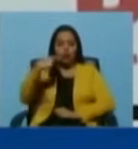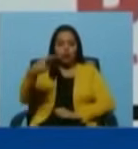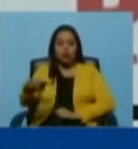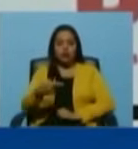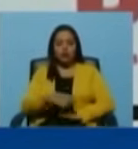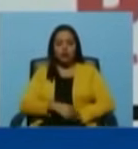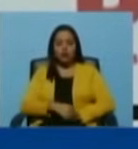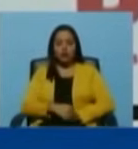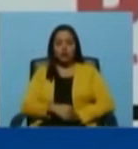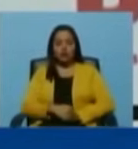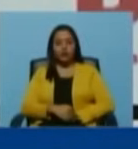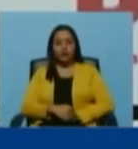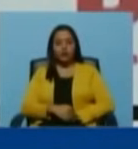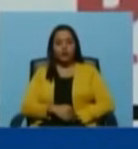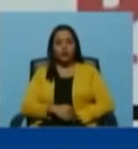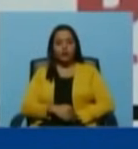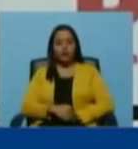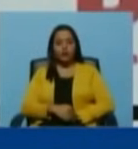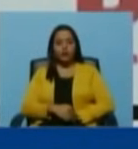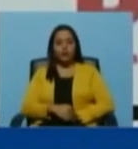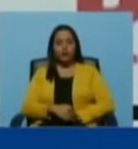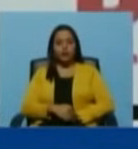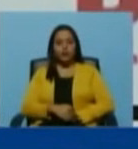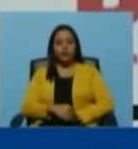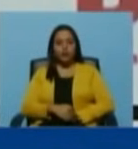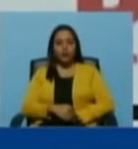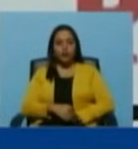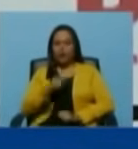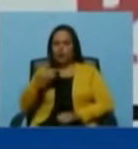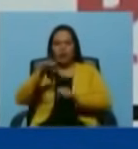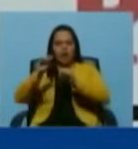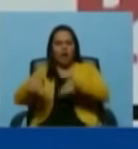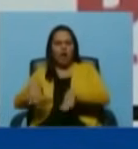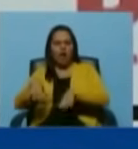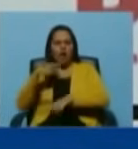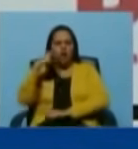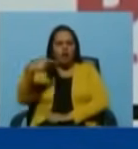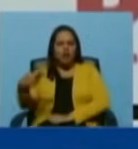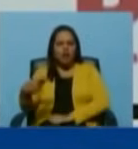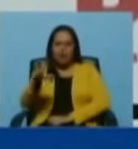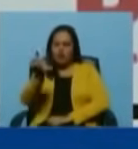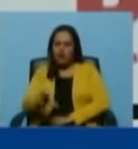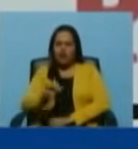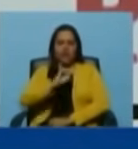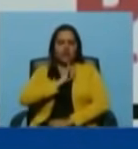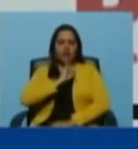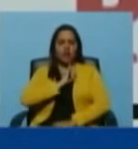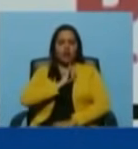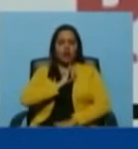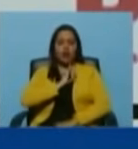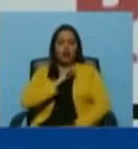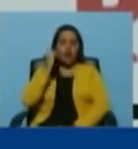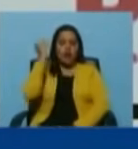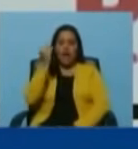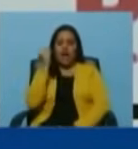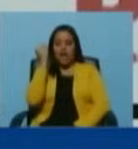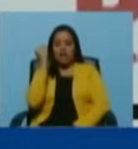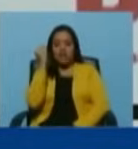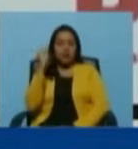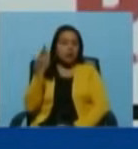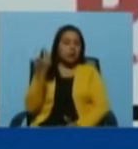China, Rússia, Irã, reconheceram a vitória de Maduro, aliás, países autocráticos, né, vamos dizer